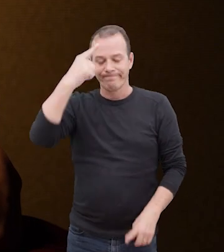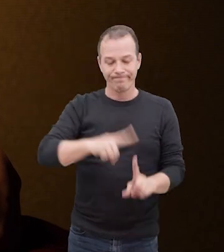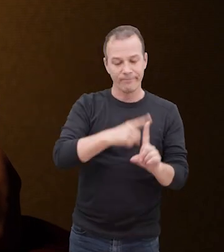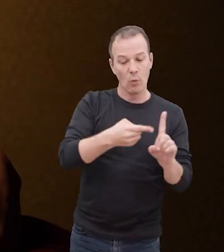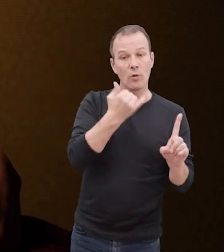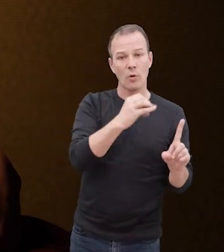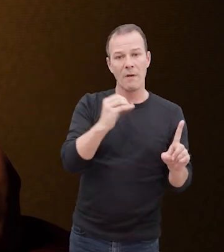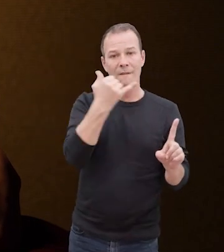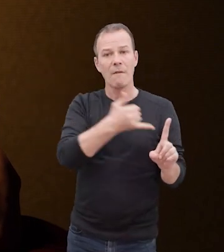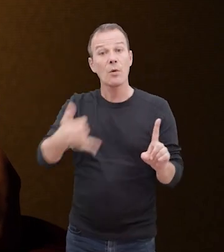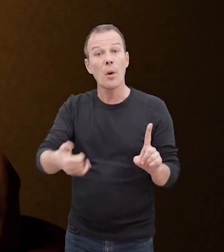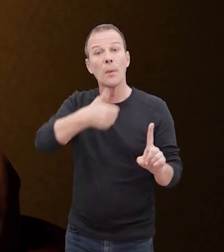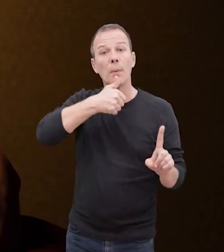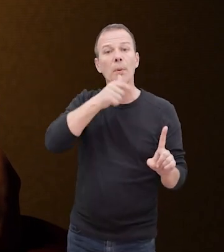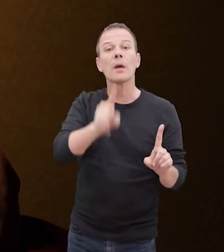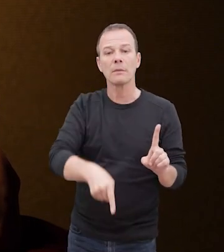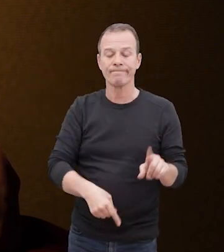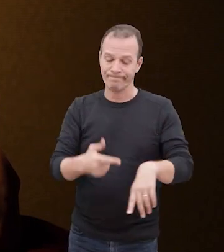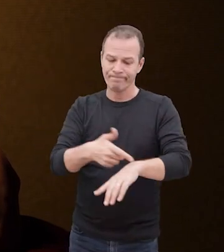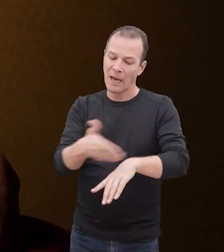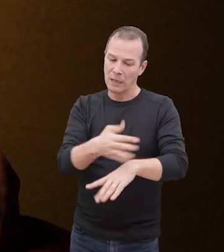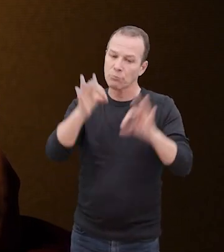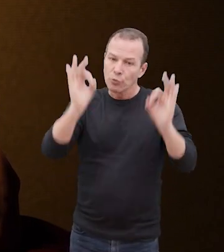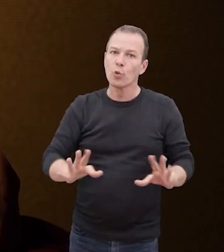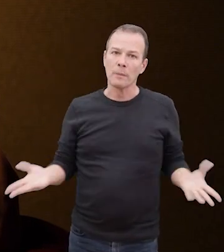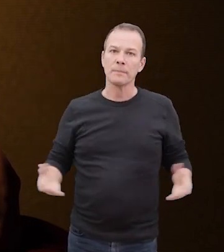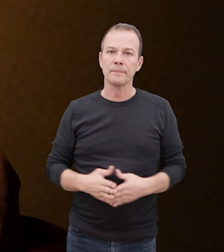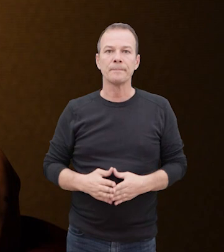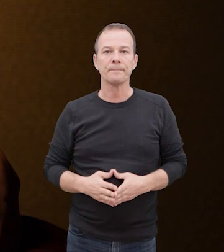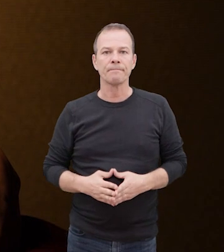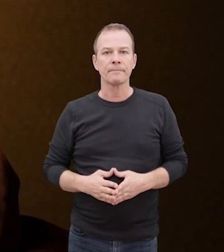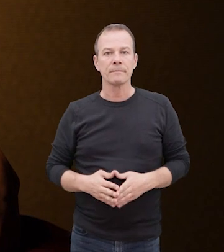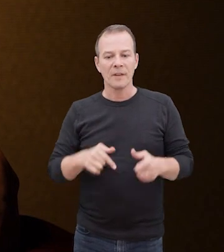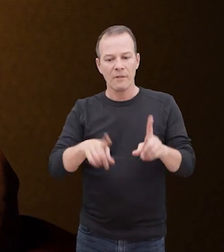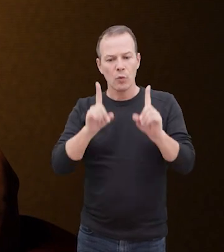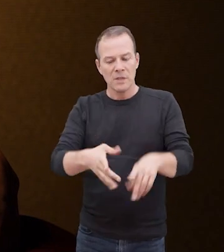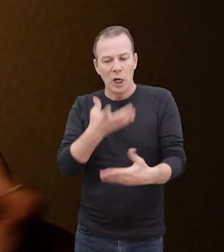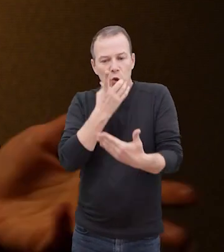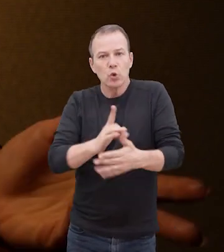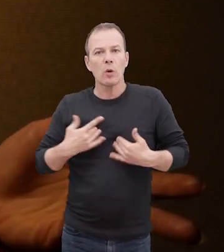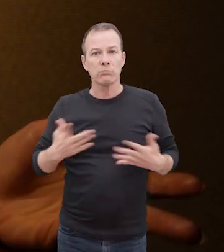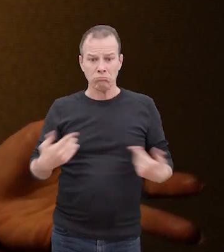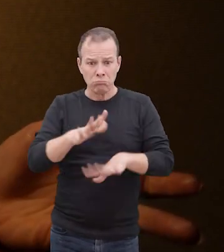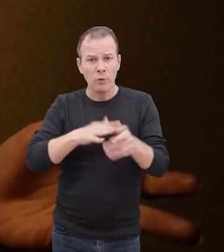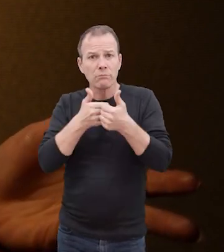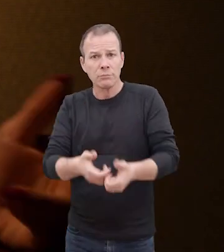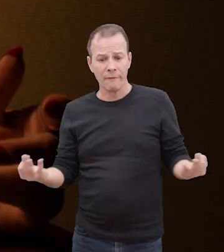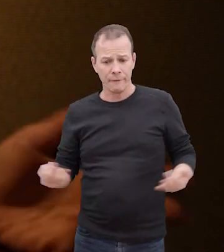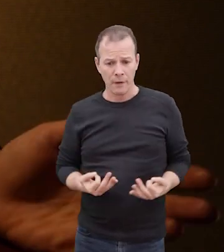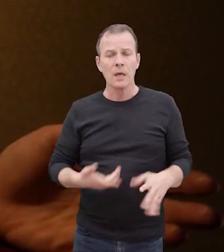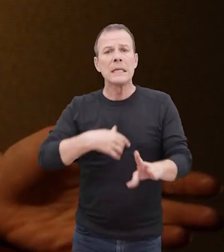em 2022 decidi: é a altura. Vou-me lançar a solo. E assim